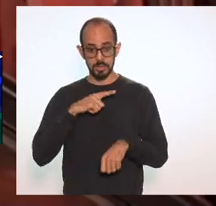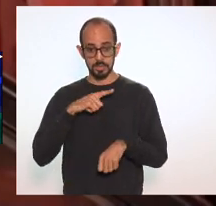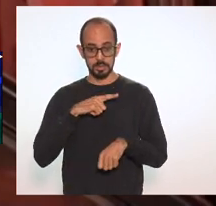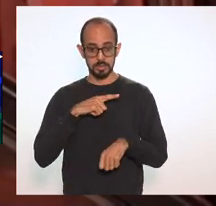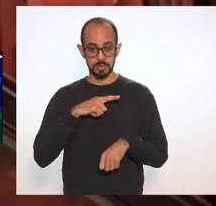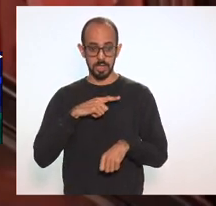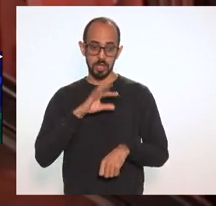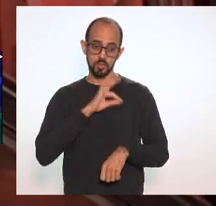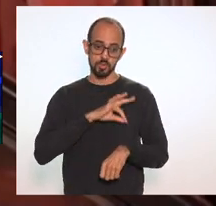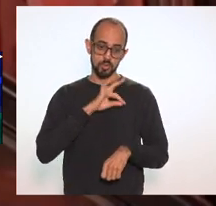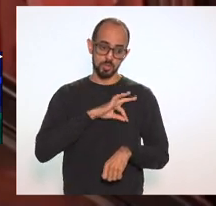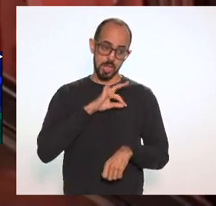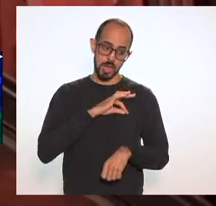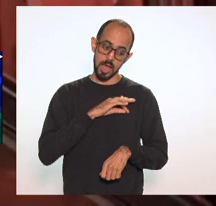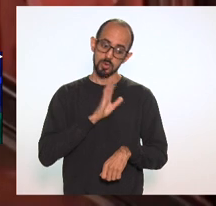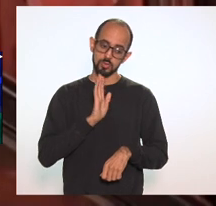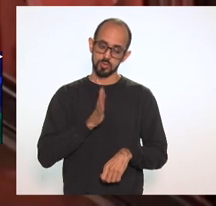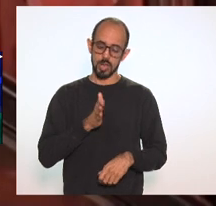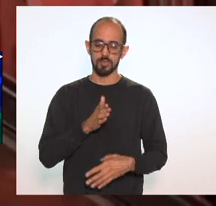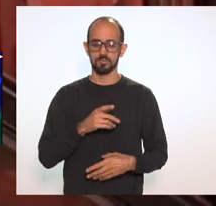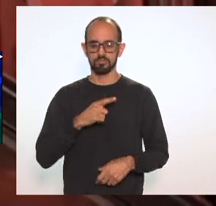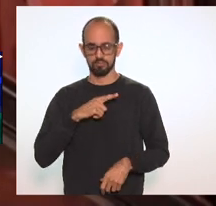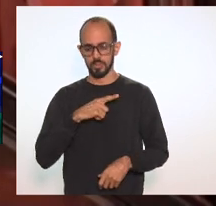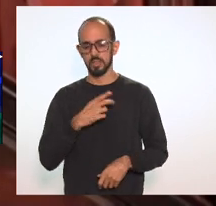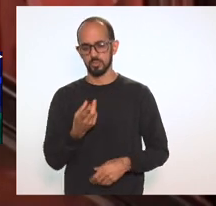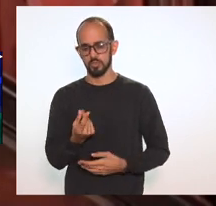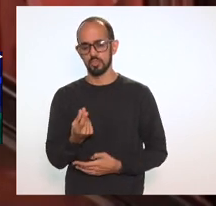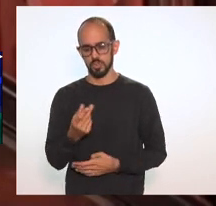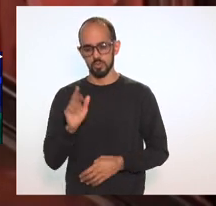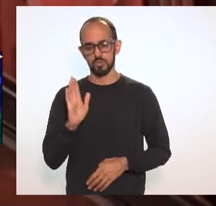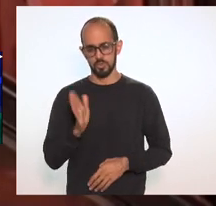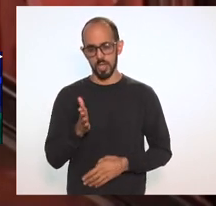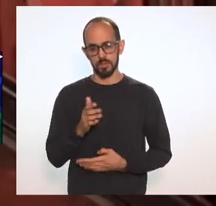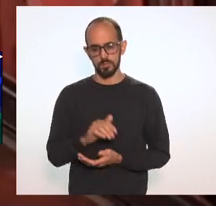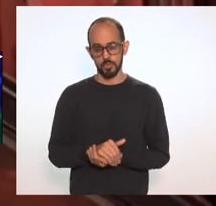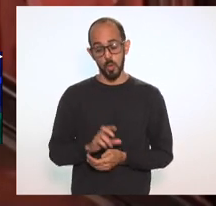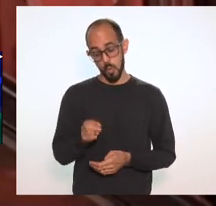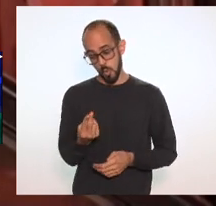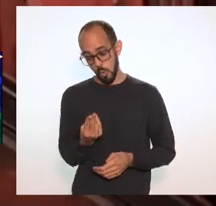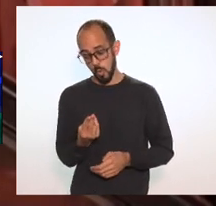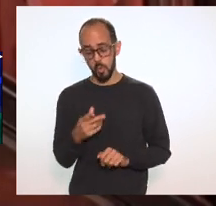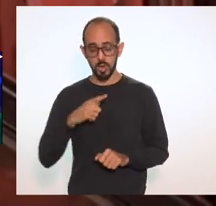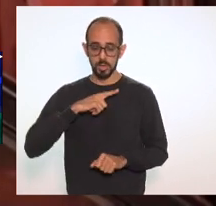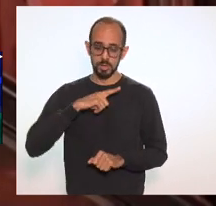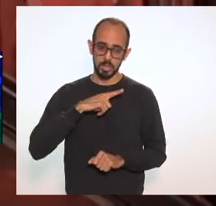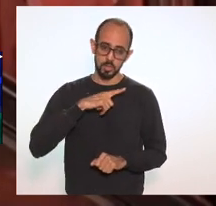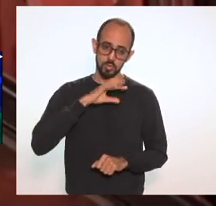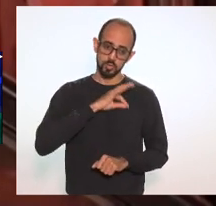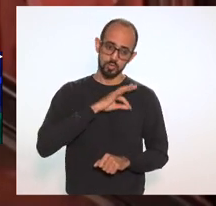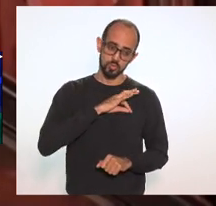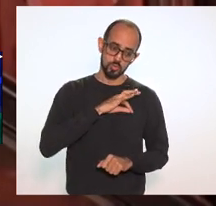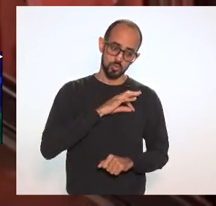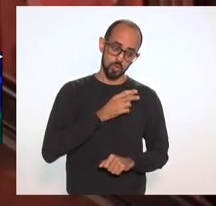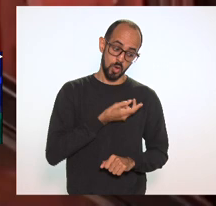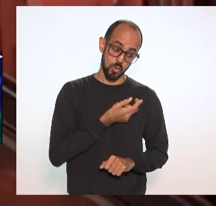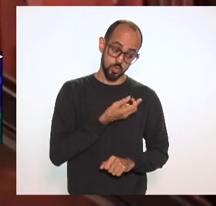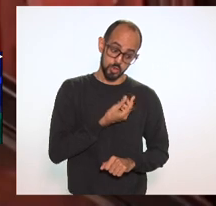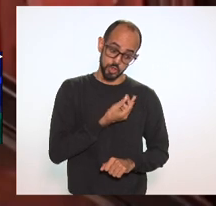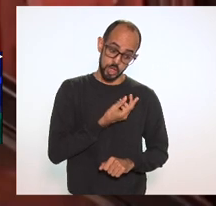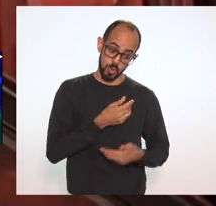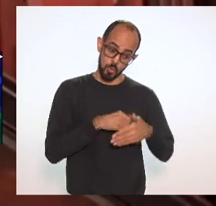garantidos alguma forma tem um dinheirinho garantido e o William tem dinheiro na poupança